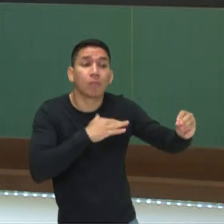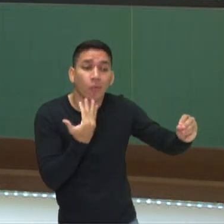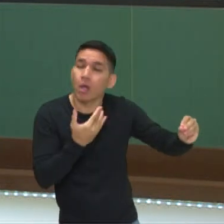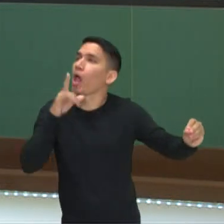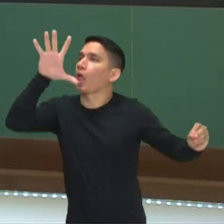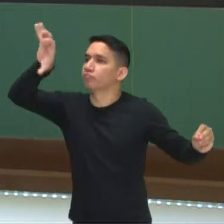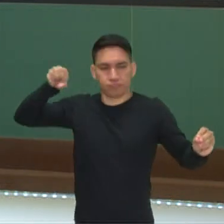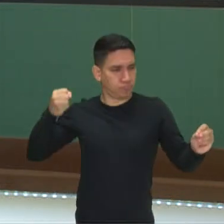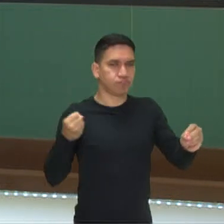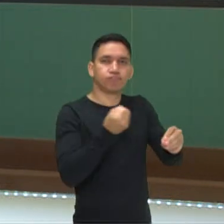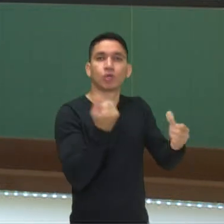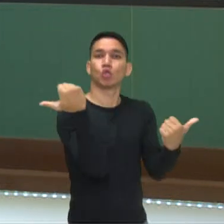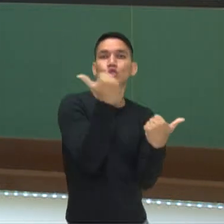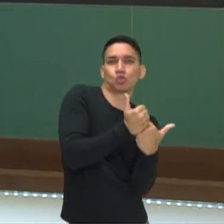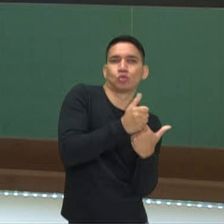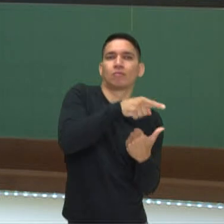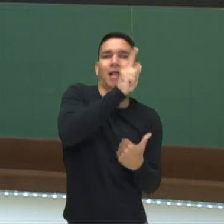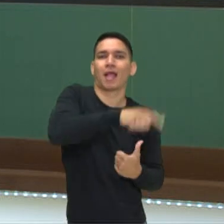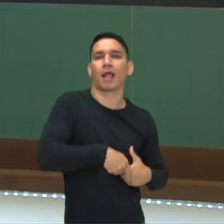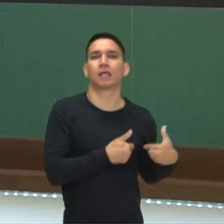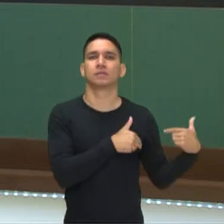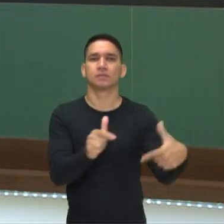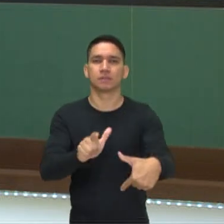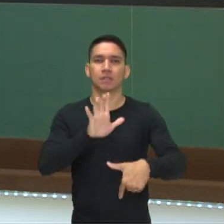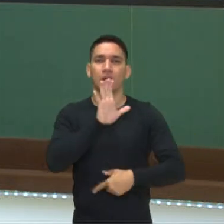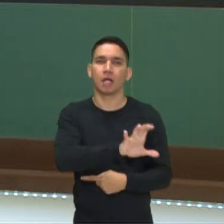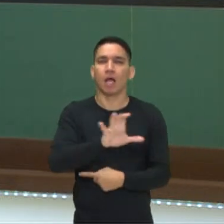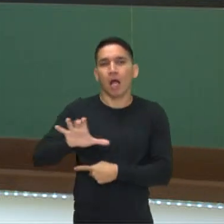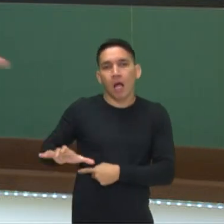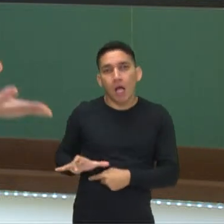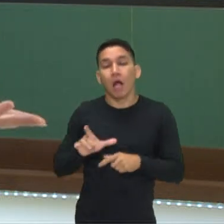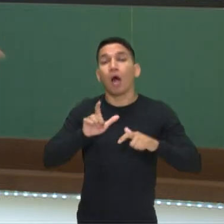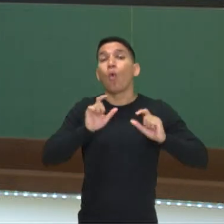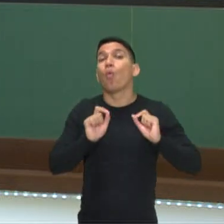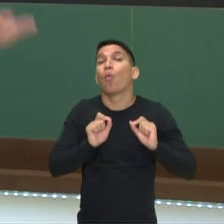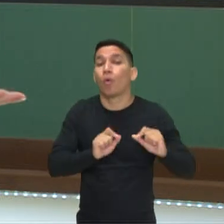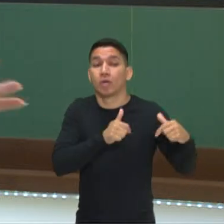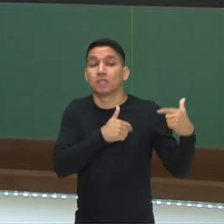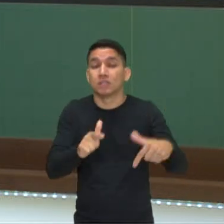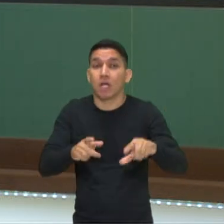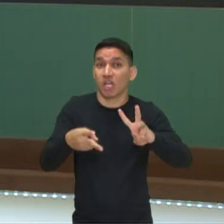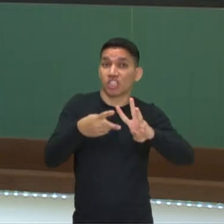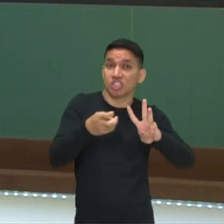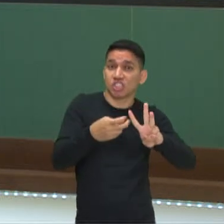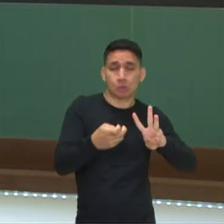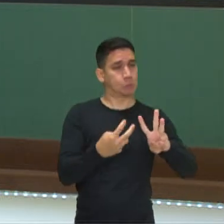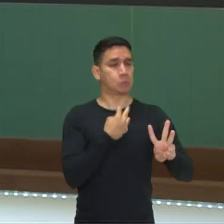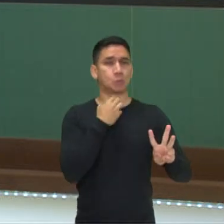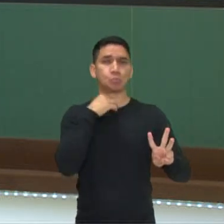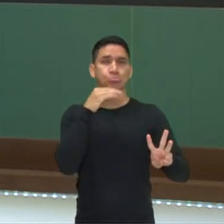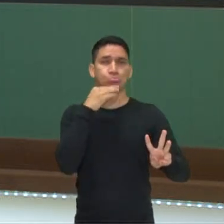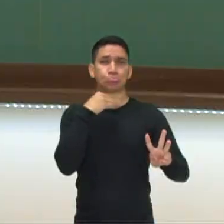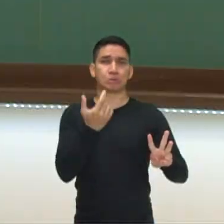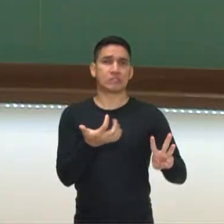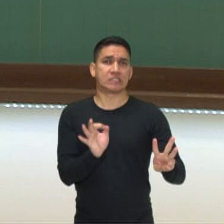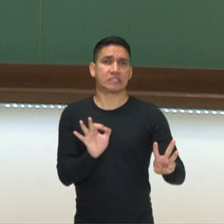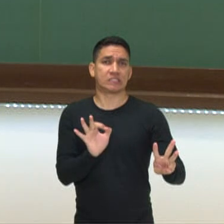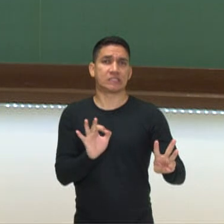vão ocupar esses postos de trabalho nos locais que a mão de obra local, os indígenas, não podiam ser